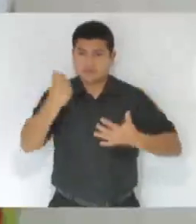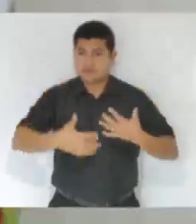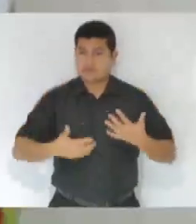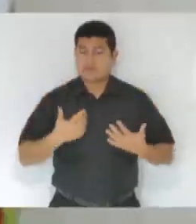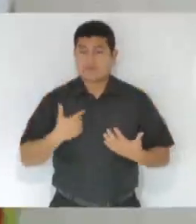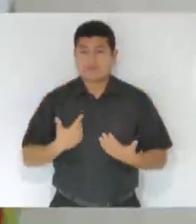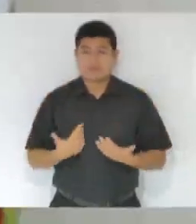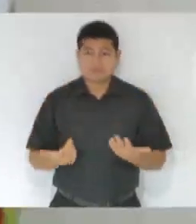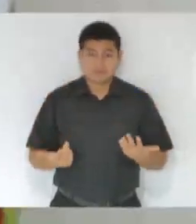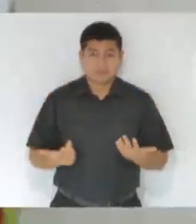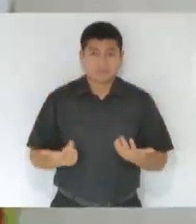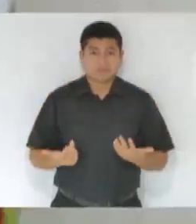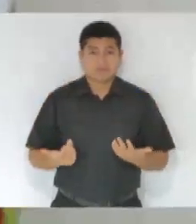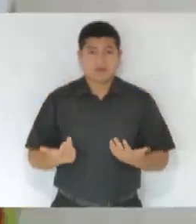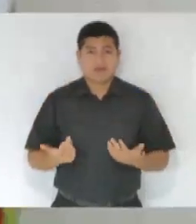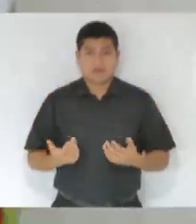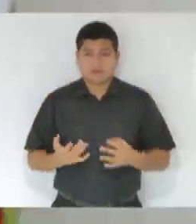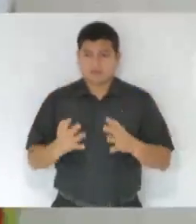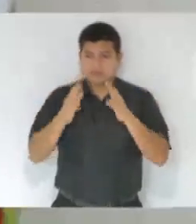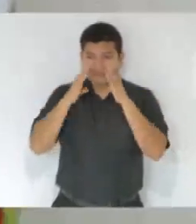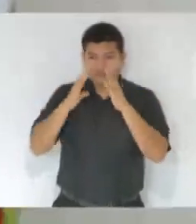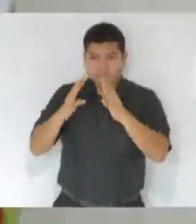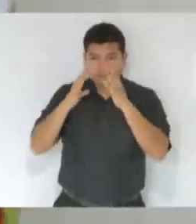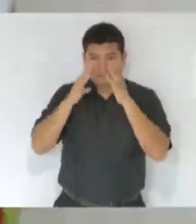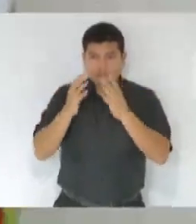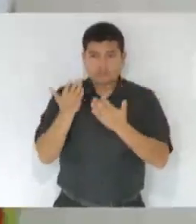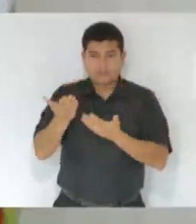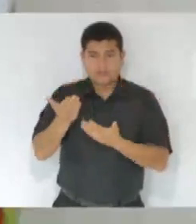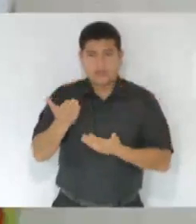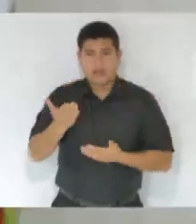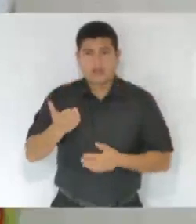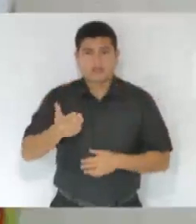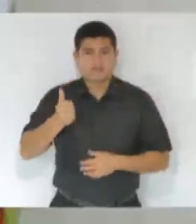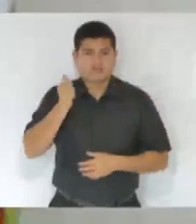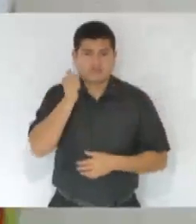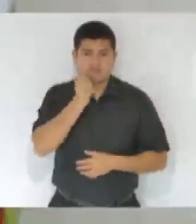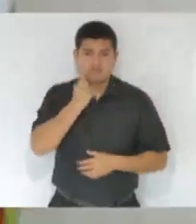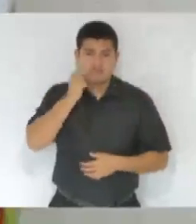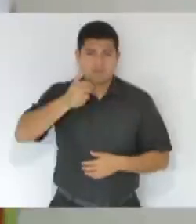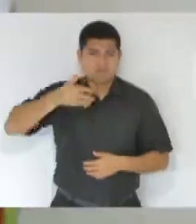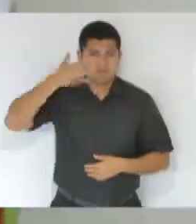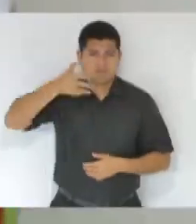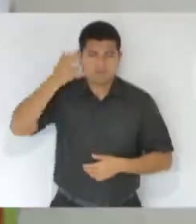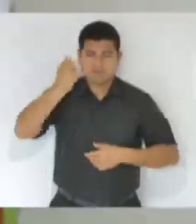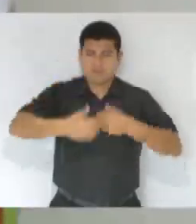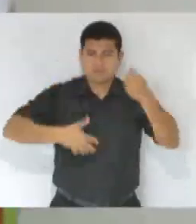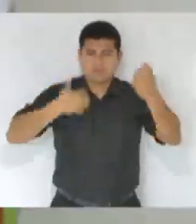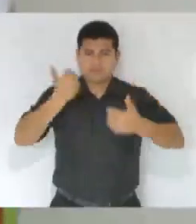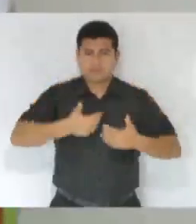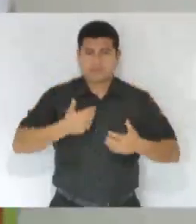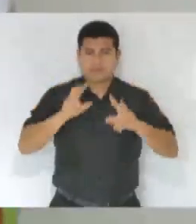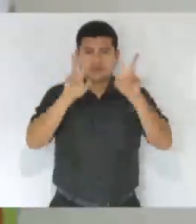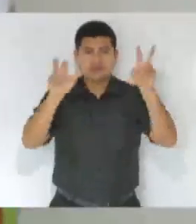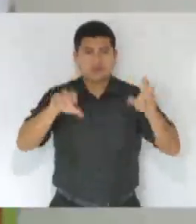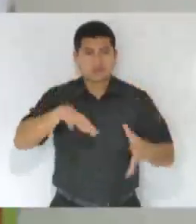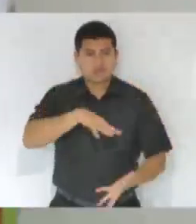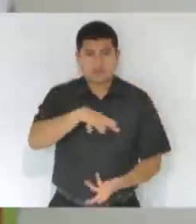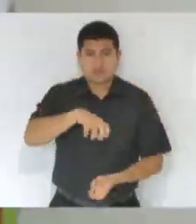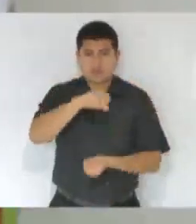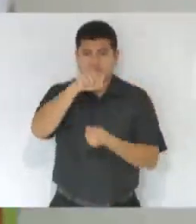ouvimos agora a voz de uma mulher que fala em desenvolvimento, uma mulher que